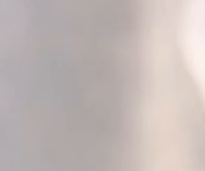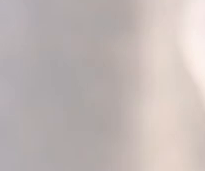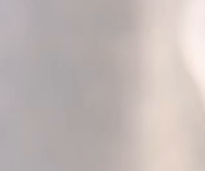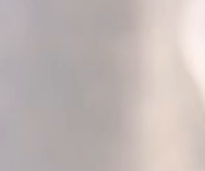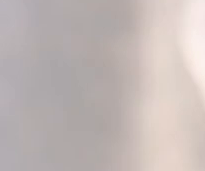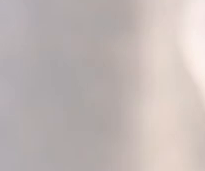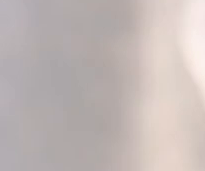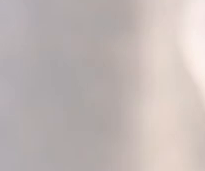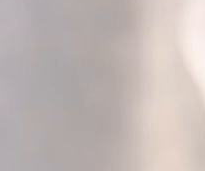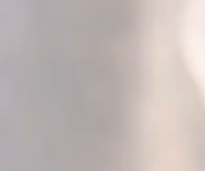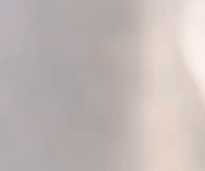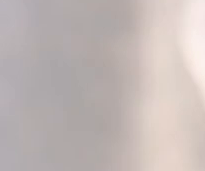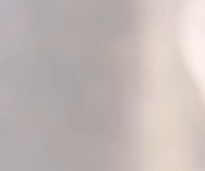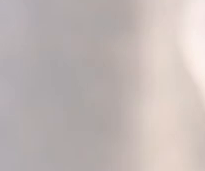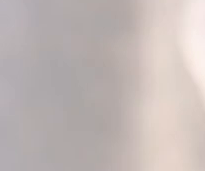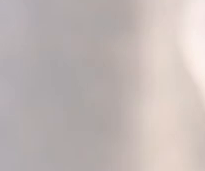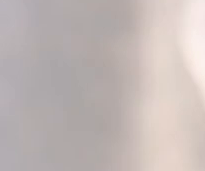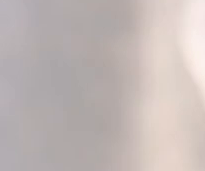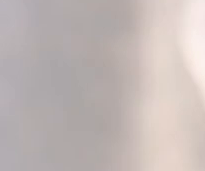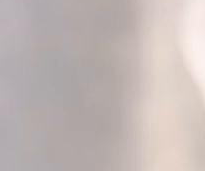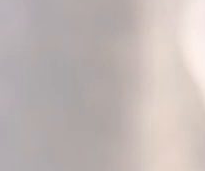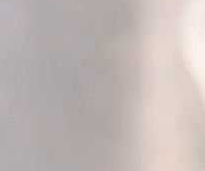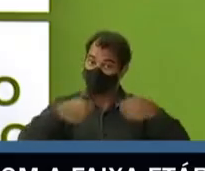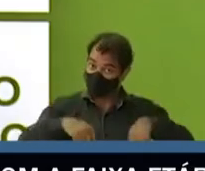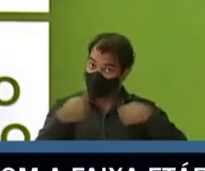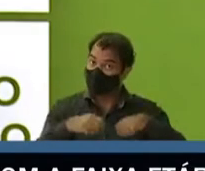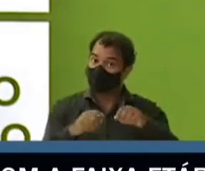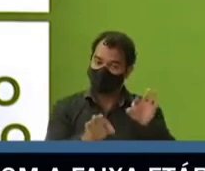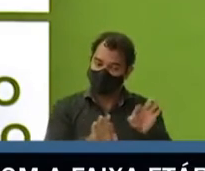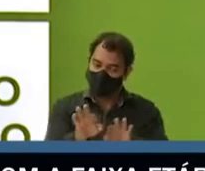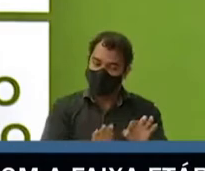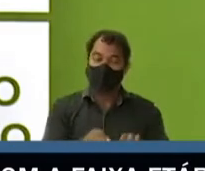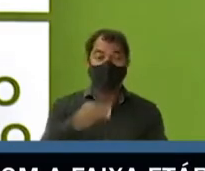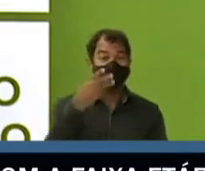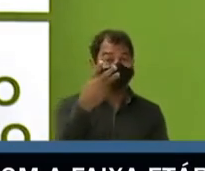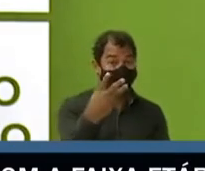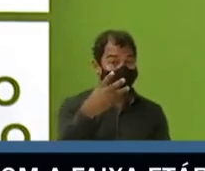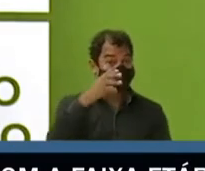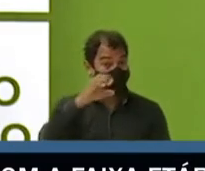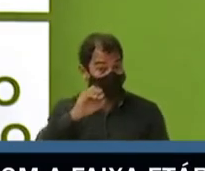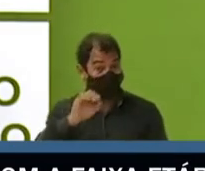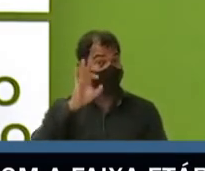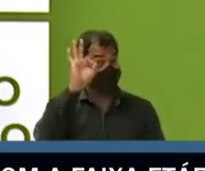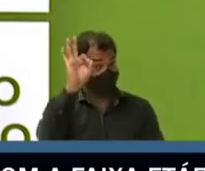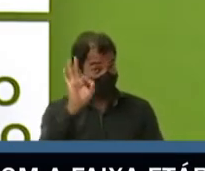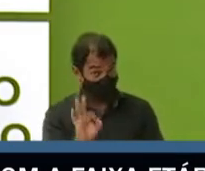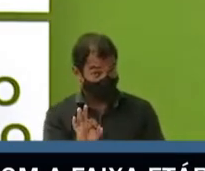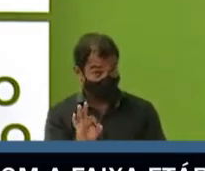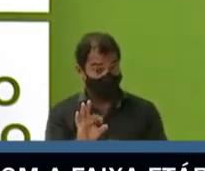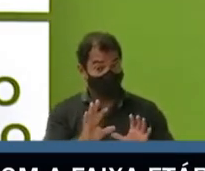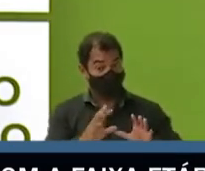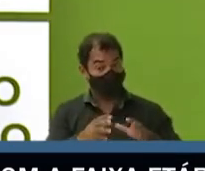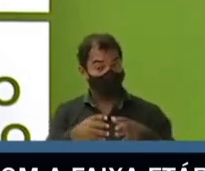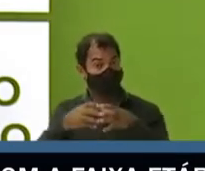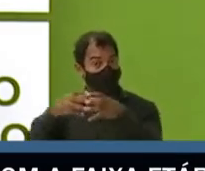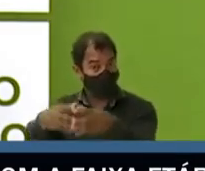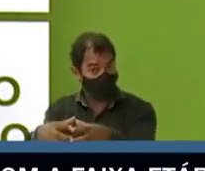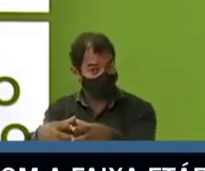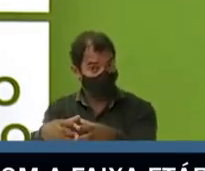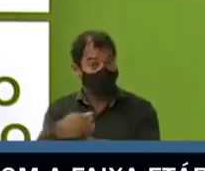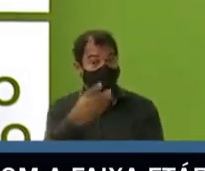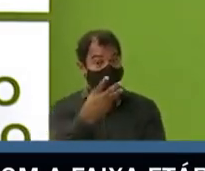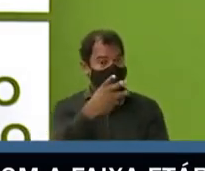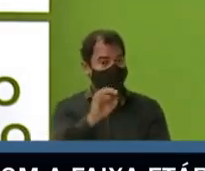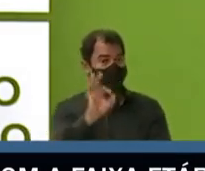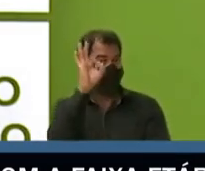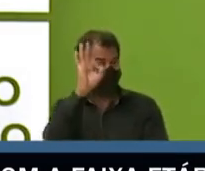serão destinadas para aplicação por faixa etária. 30% das doses de vacina para os grupos elencados